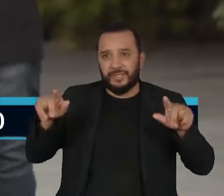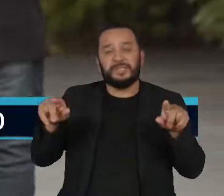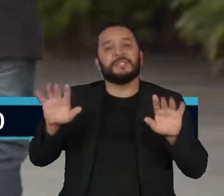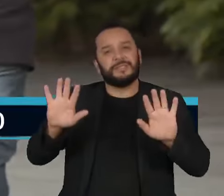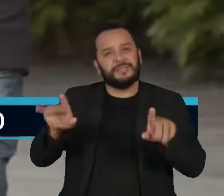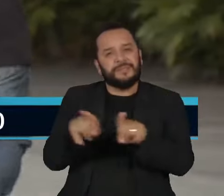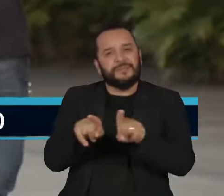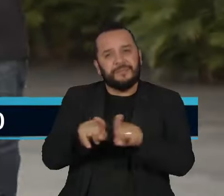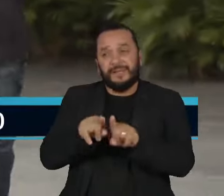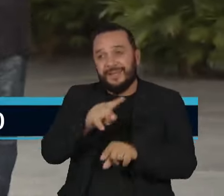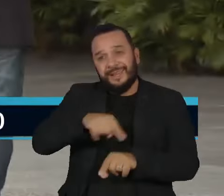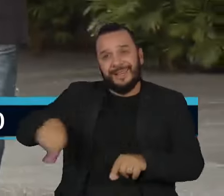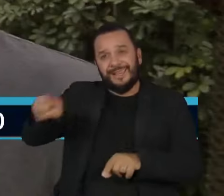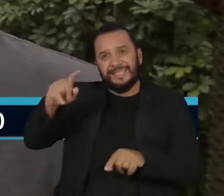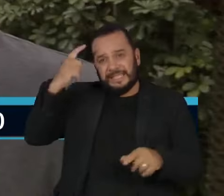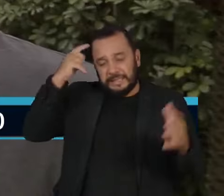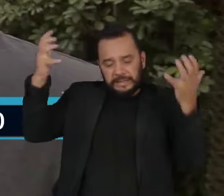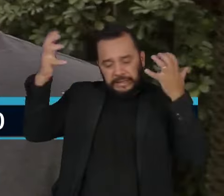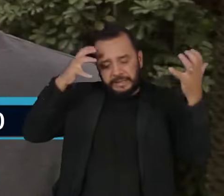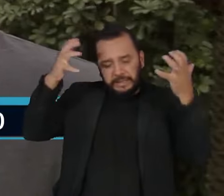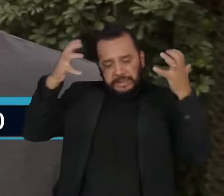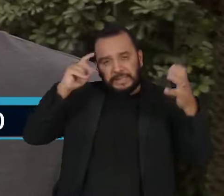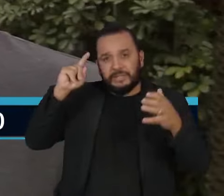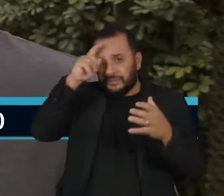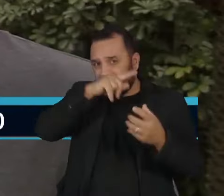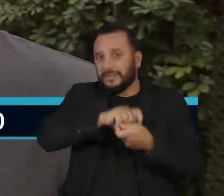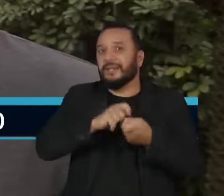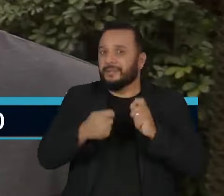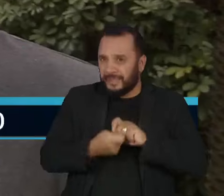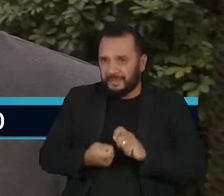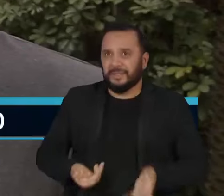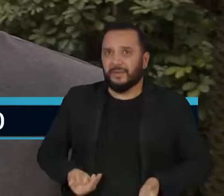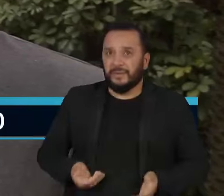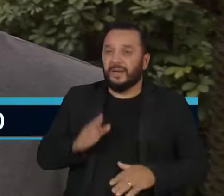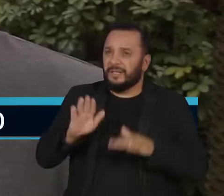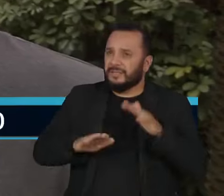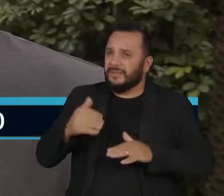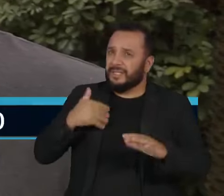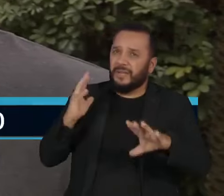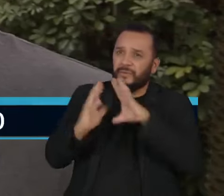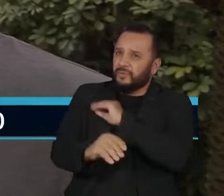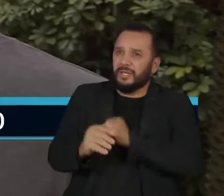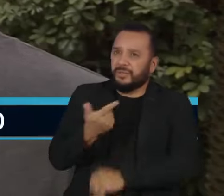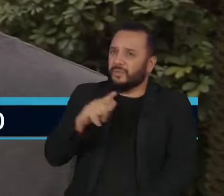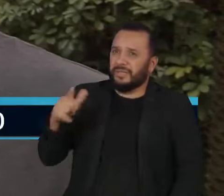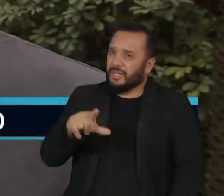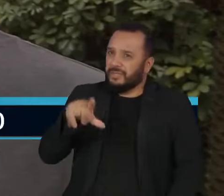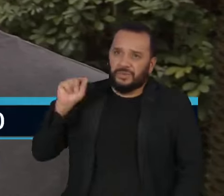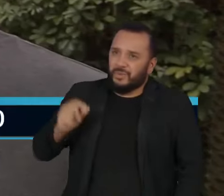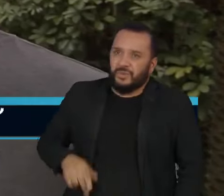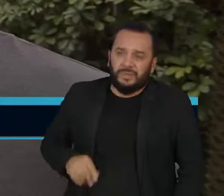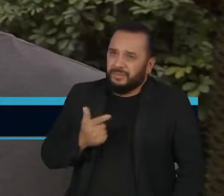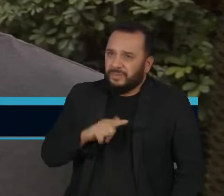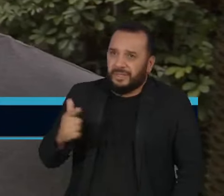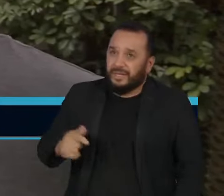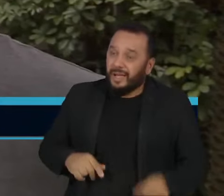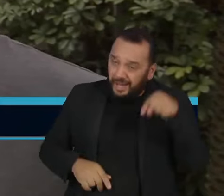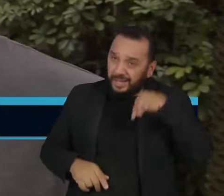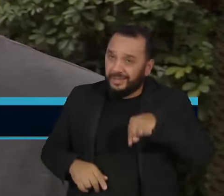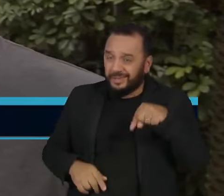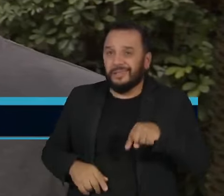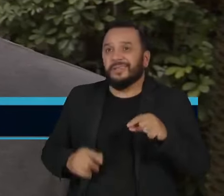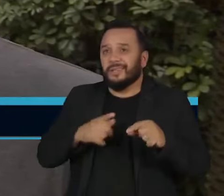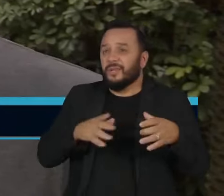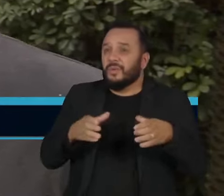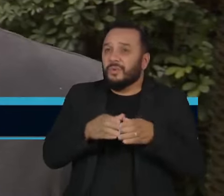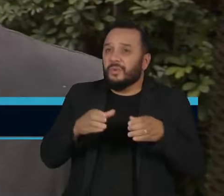principal obstáculo para a adaptação. O refugiado, normalmente, não tem muita escolha. Tivemos, por exemplo, aqui na Casa do Migrante, agora um